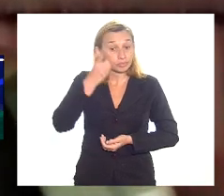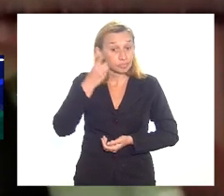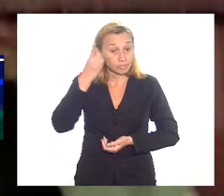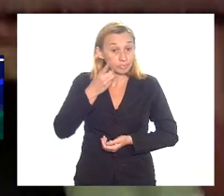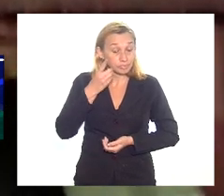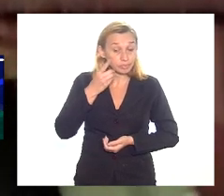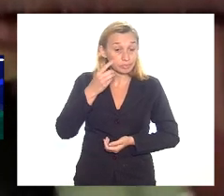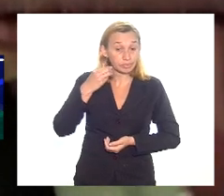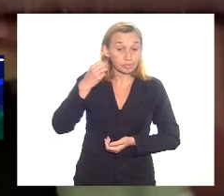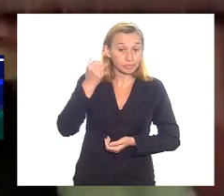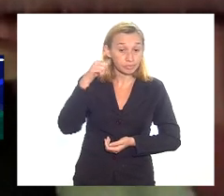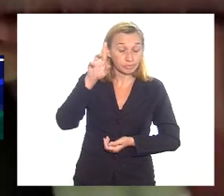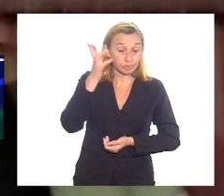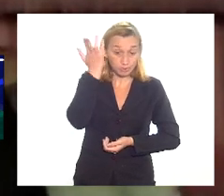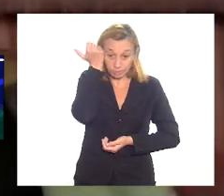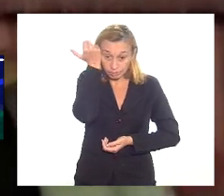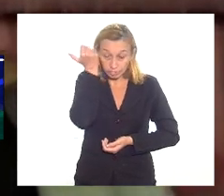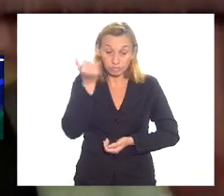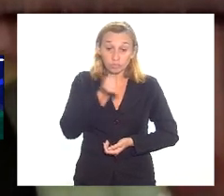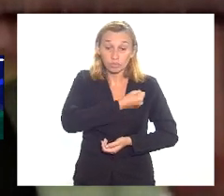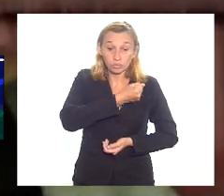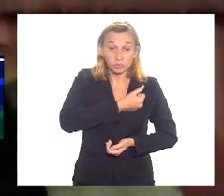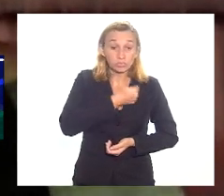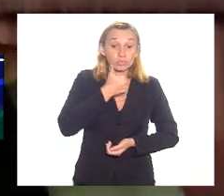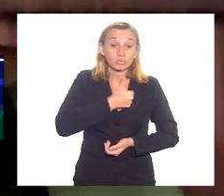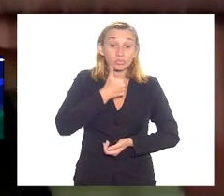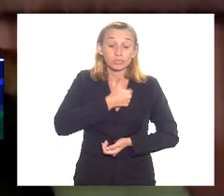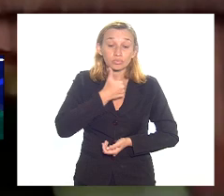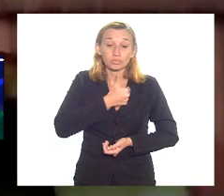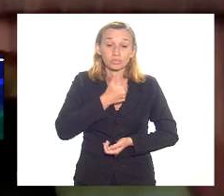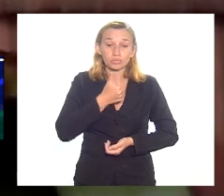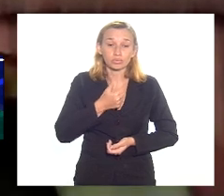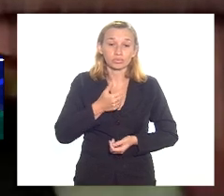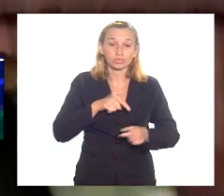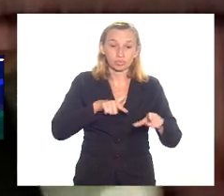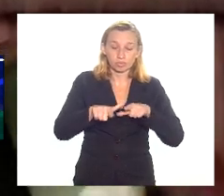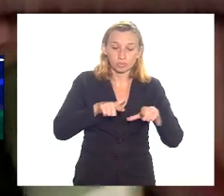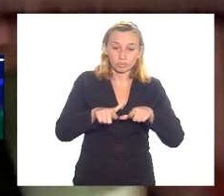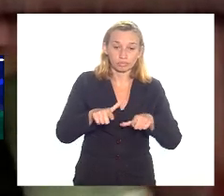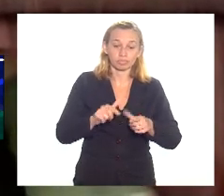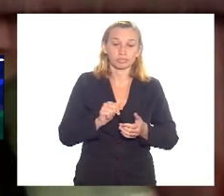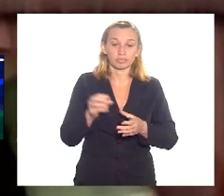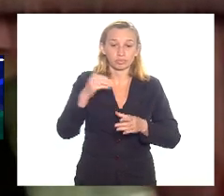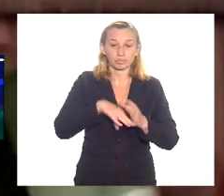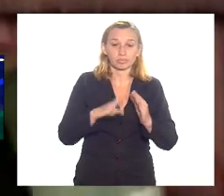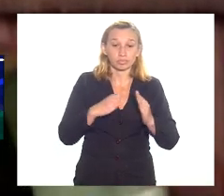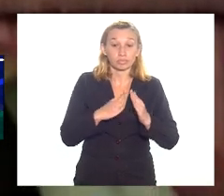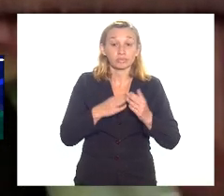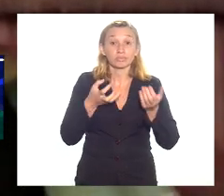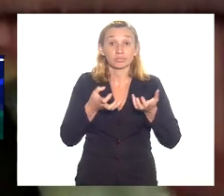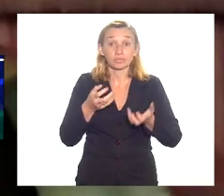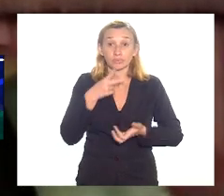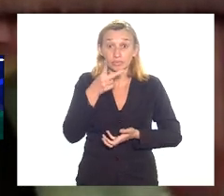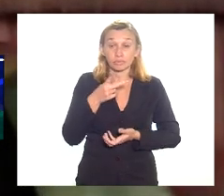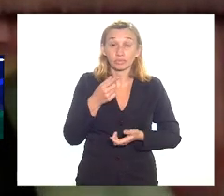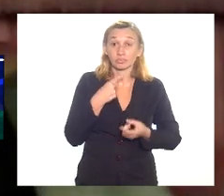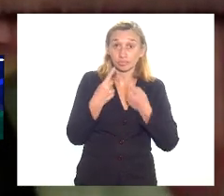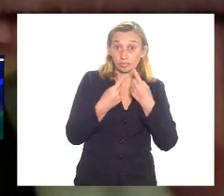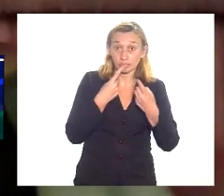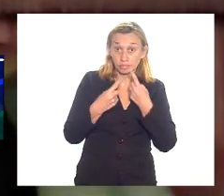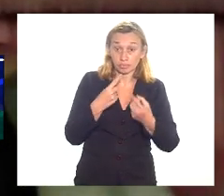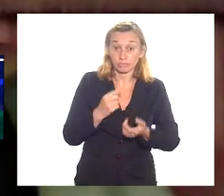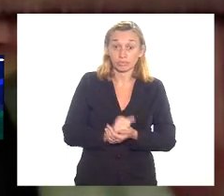o número de mulheres que atuam nesse serviço, né? E eu quero trazer para a nossa